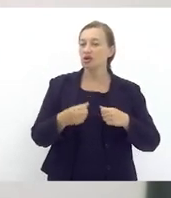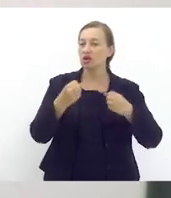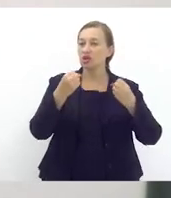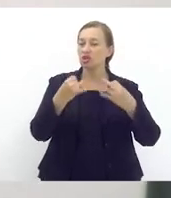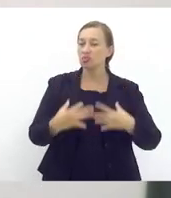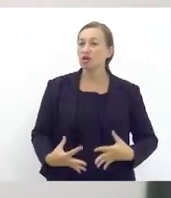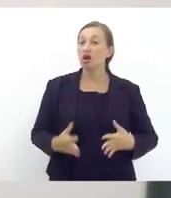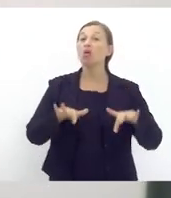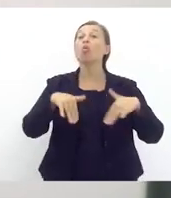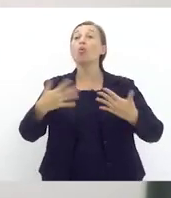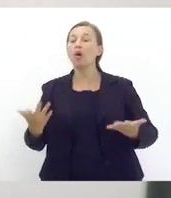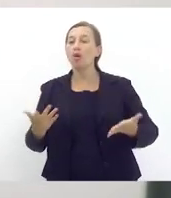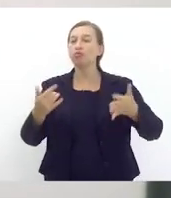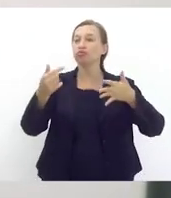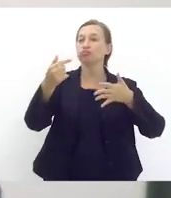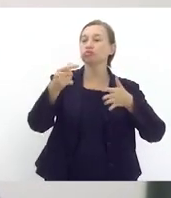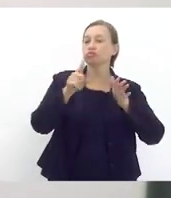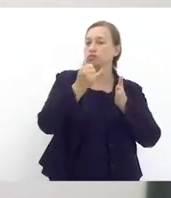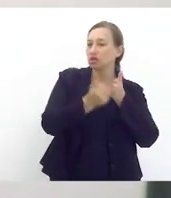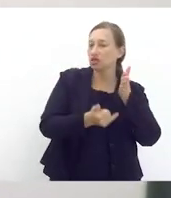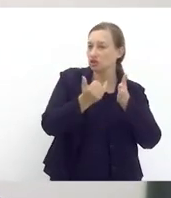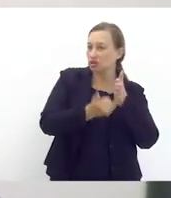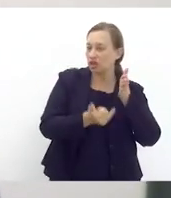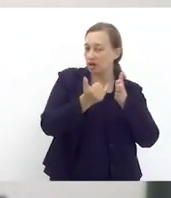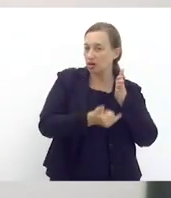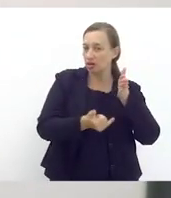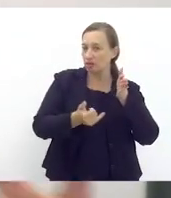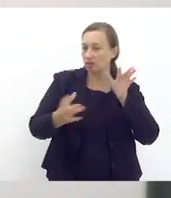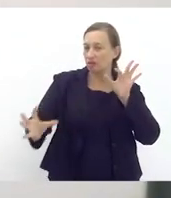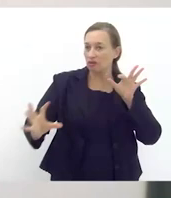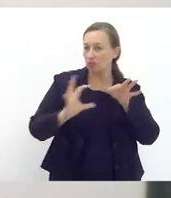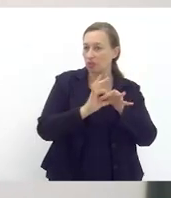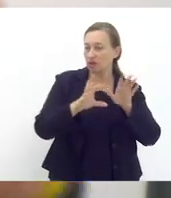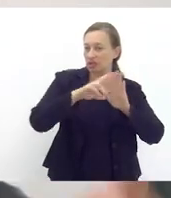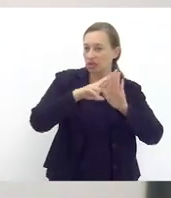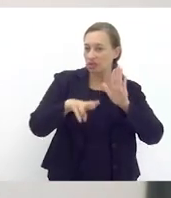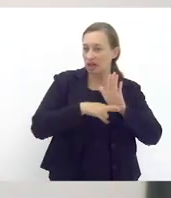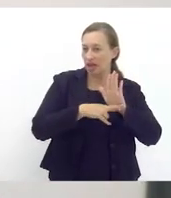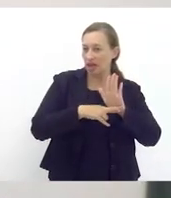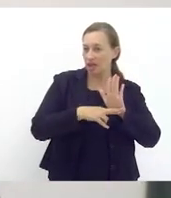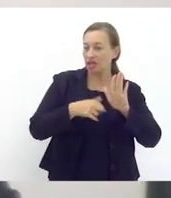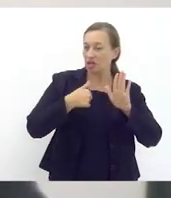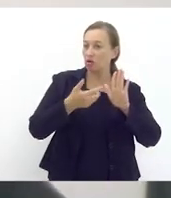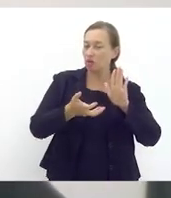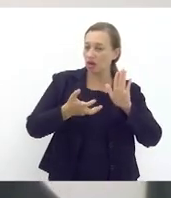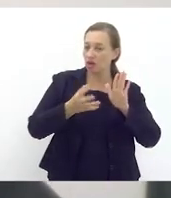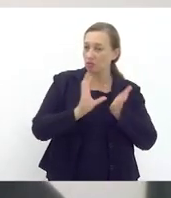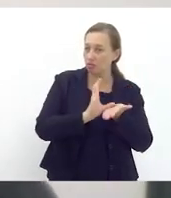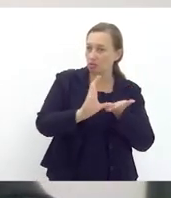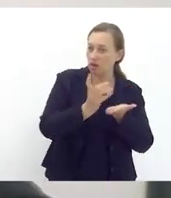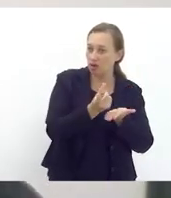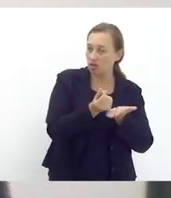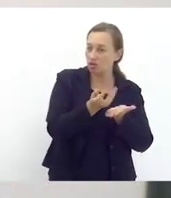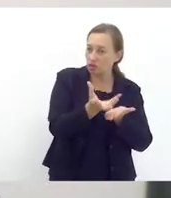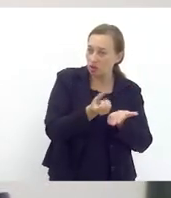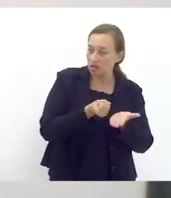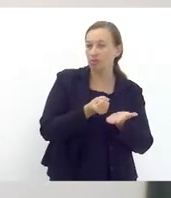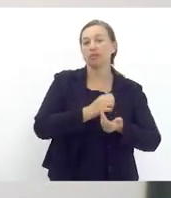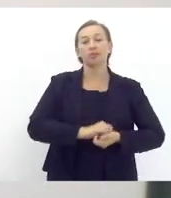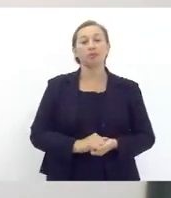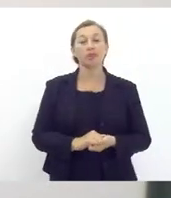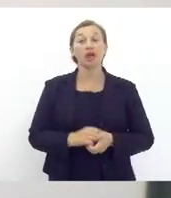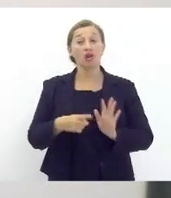vinculados quais os impostos estão vinculados nessa regra do jogo que eu tô me dispondo a receber o recurso isso vai ajudar